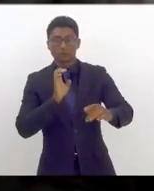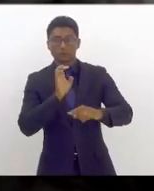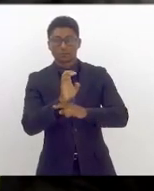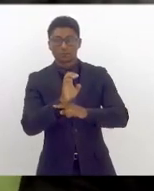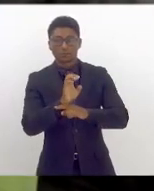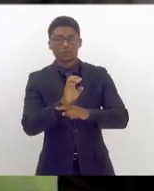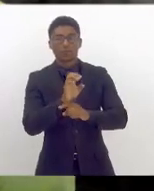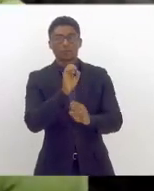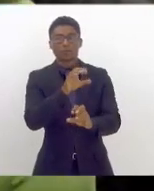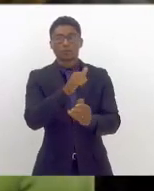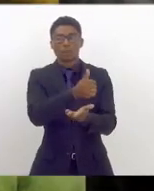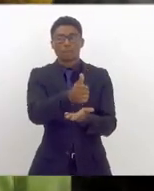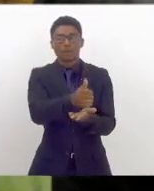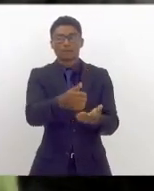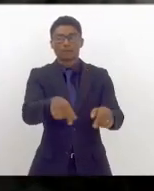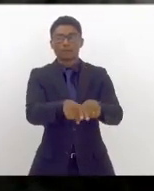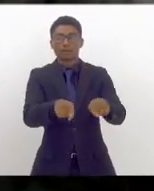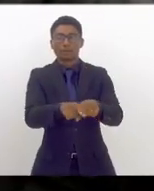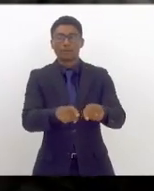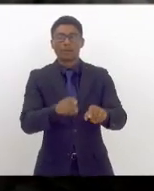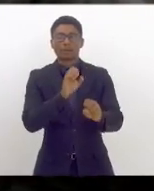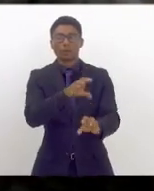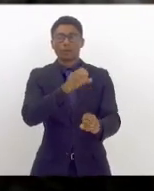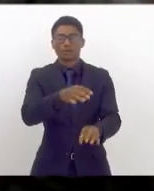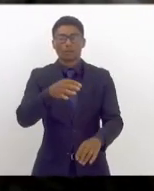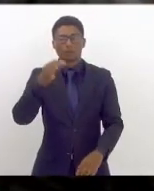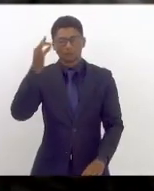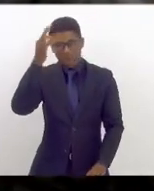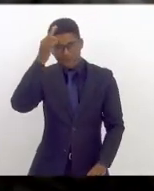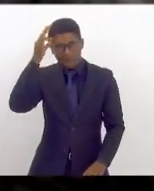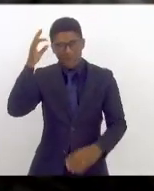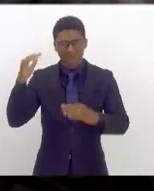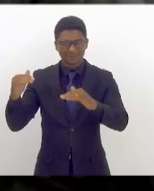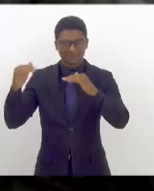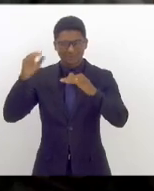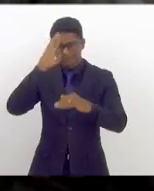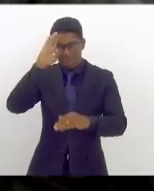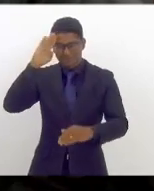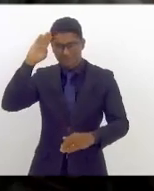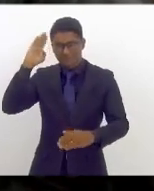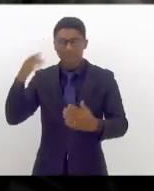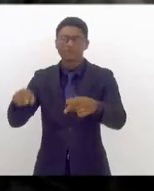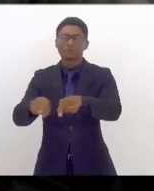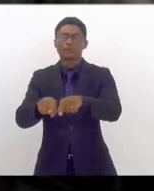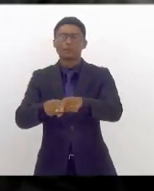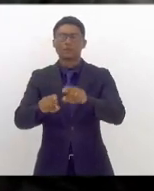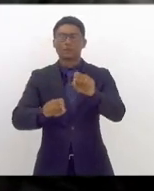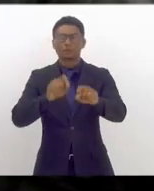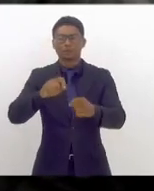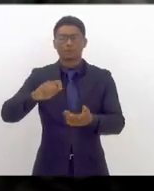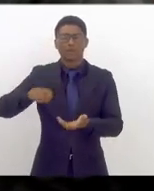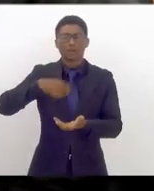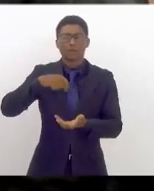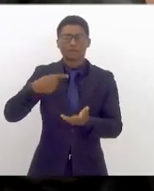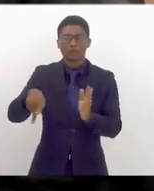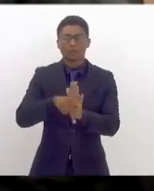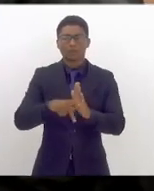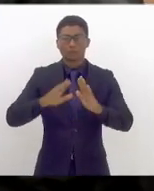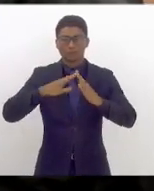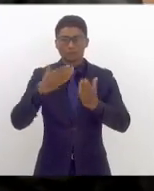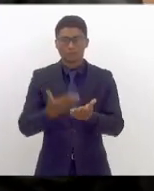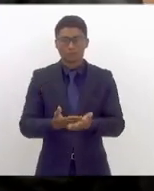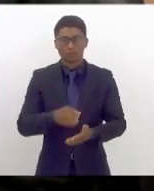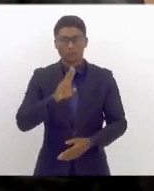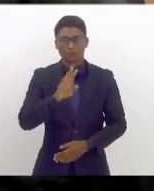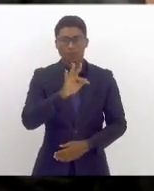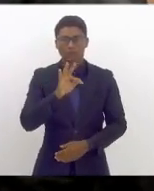Básica quanto de educação superior temos problemas graves que a garantia de alimentação escolar para ffp West que